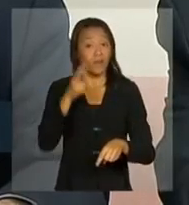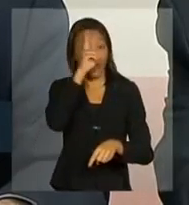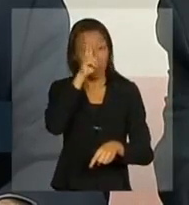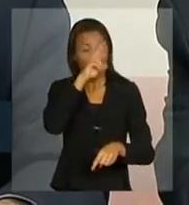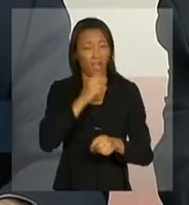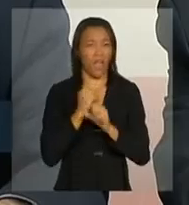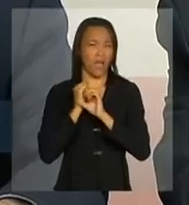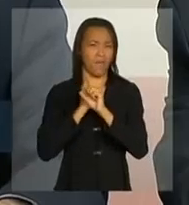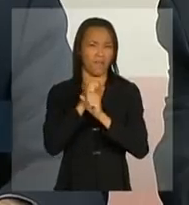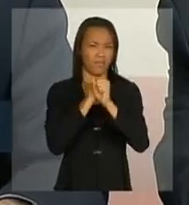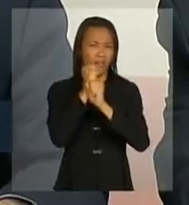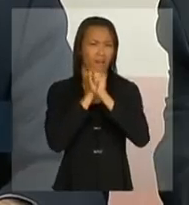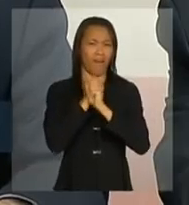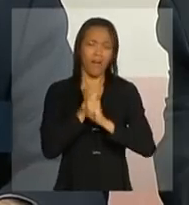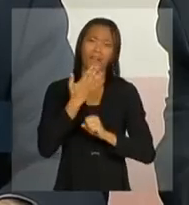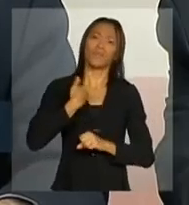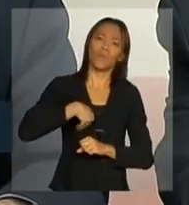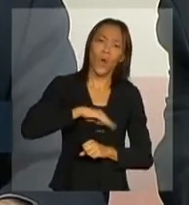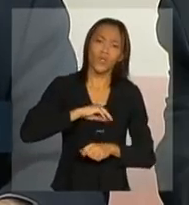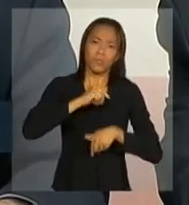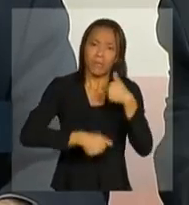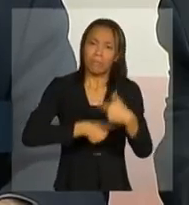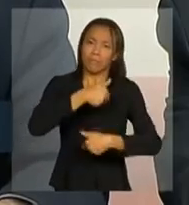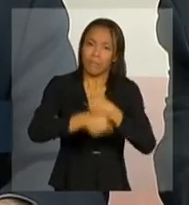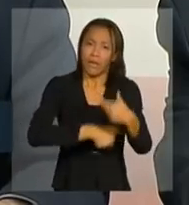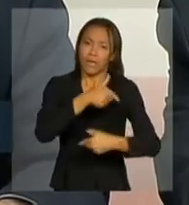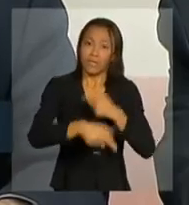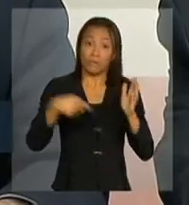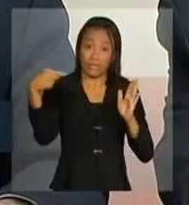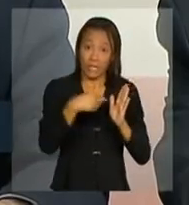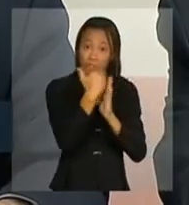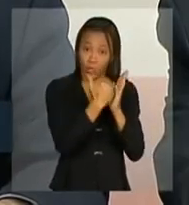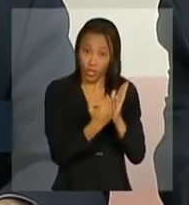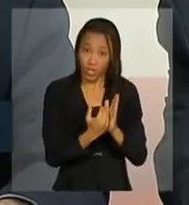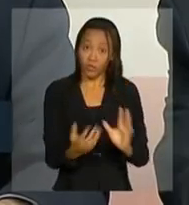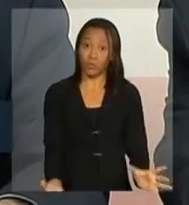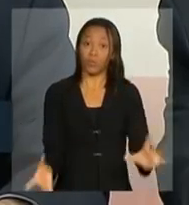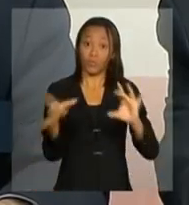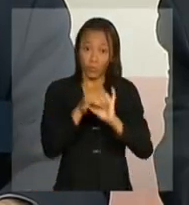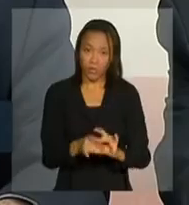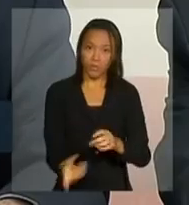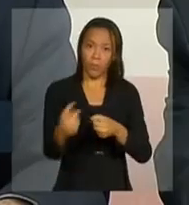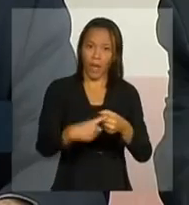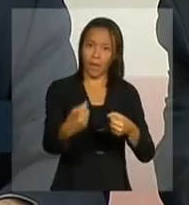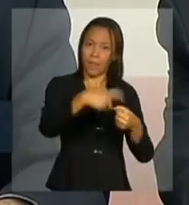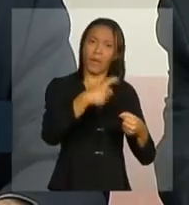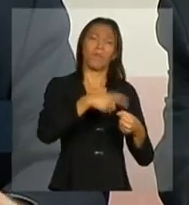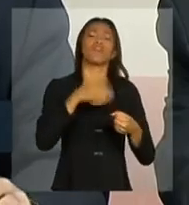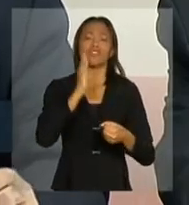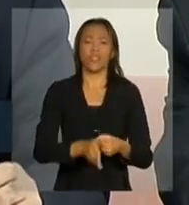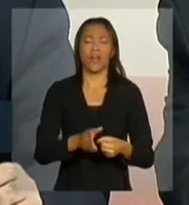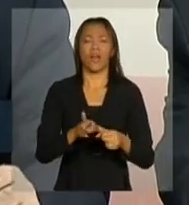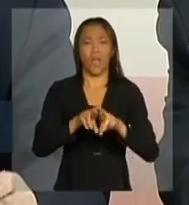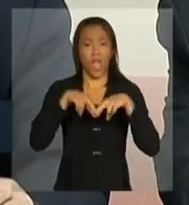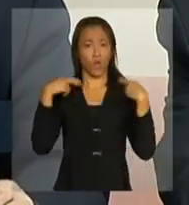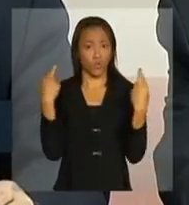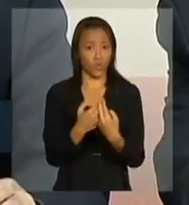ano nós estamos trabalhando esse projeto em conjunto. Realizamos duas reuniões